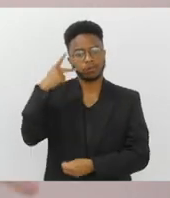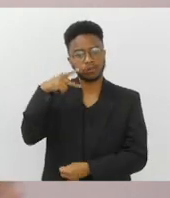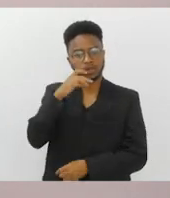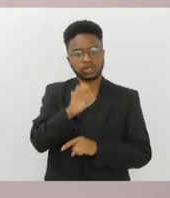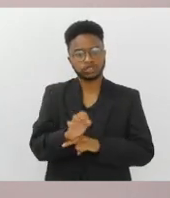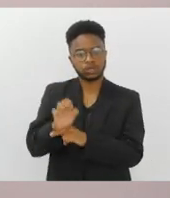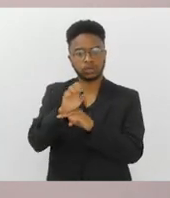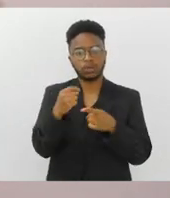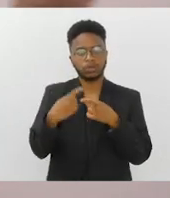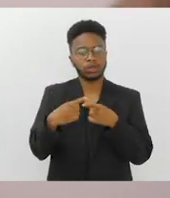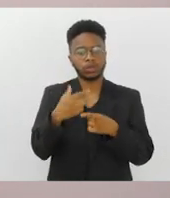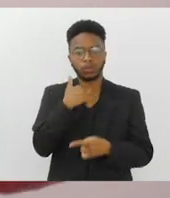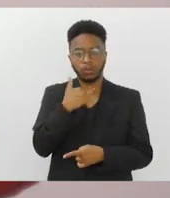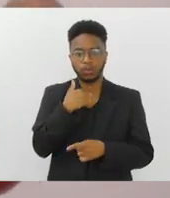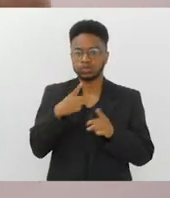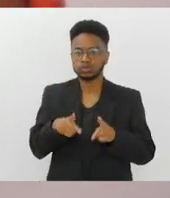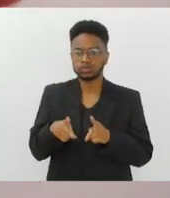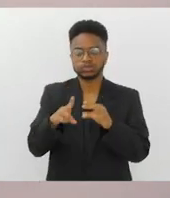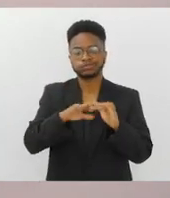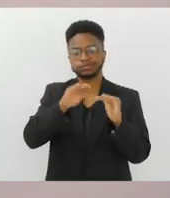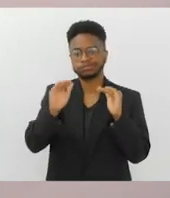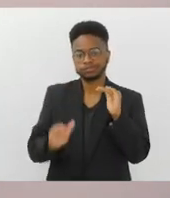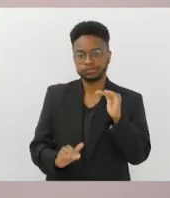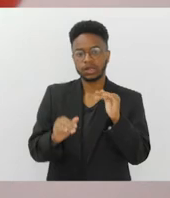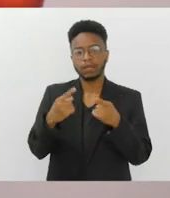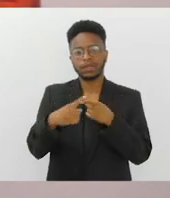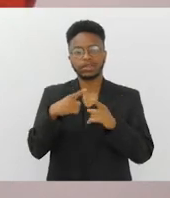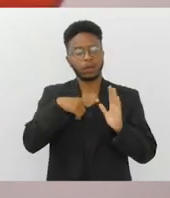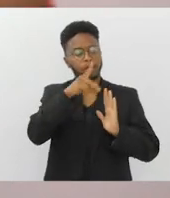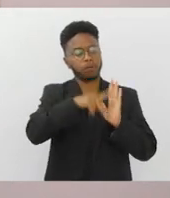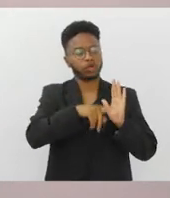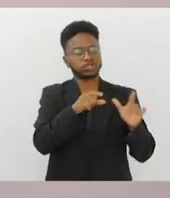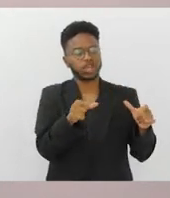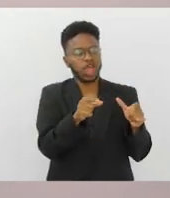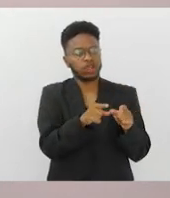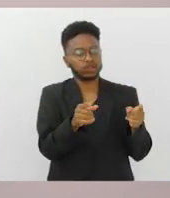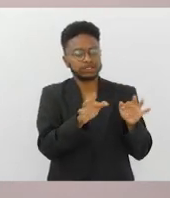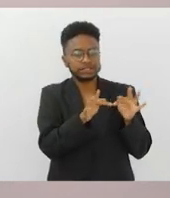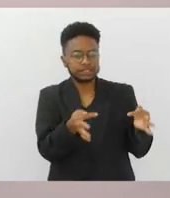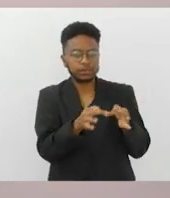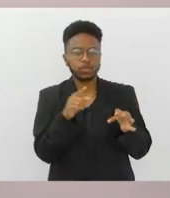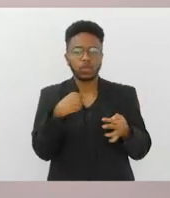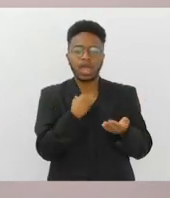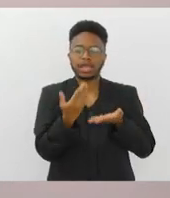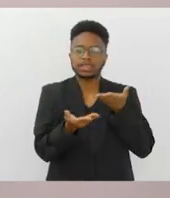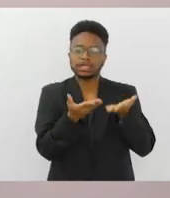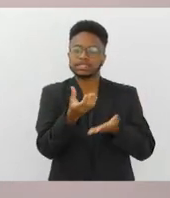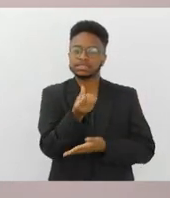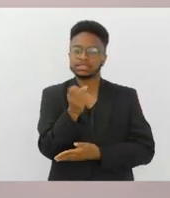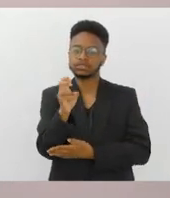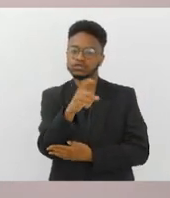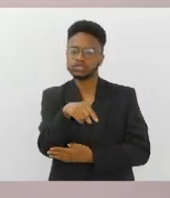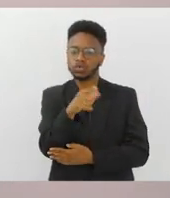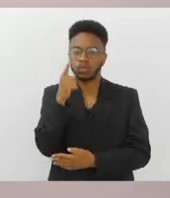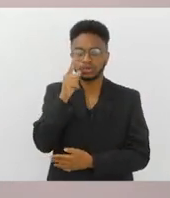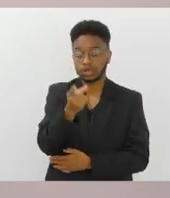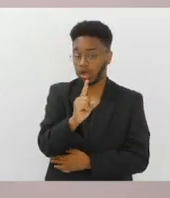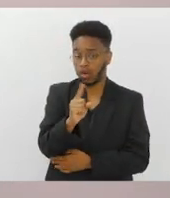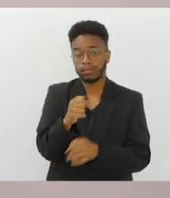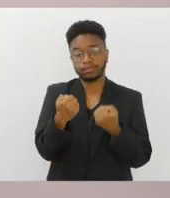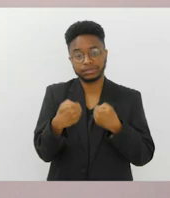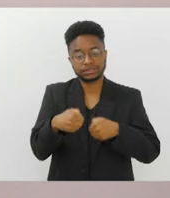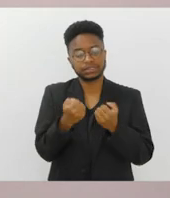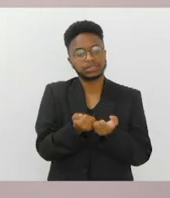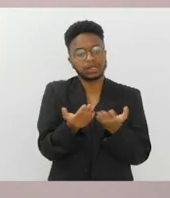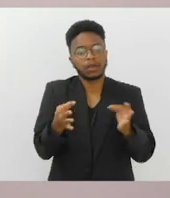dá mais para ter aquelas ilhas de desigualdade. Ah, tem um projetinho aqui, vem cá que a gente vai atender 65, vocês vão ganhar. Não, gente, é para todo mundo